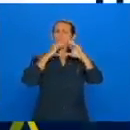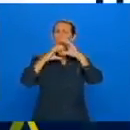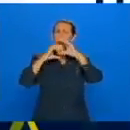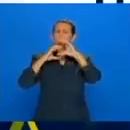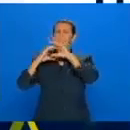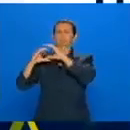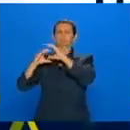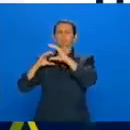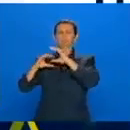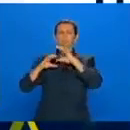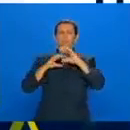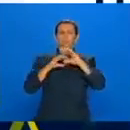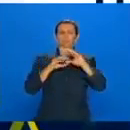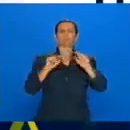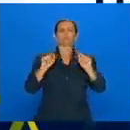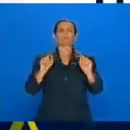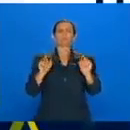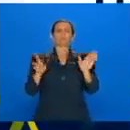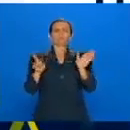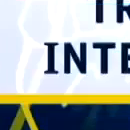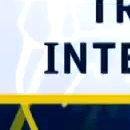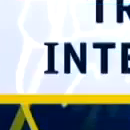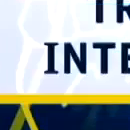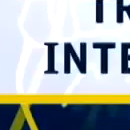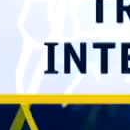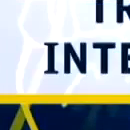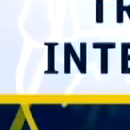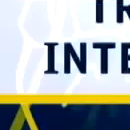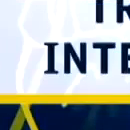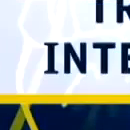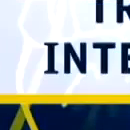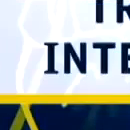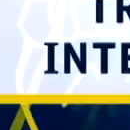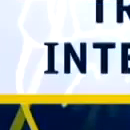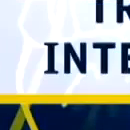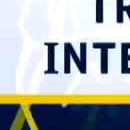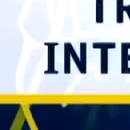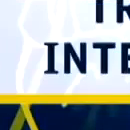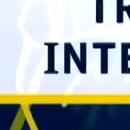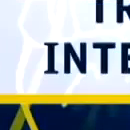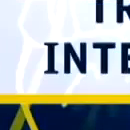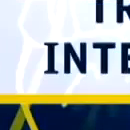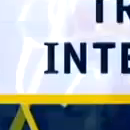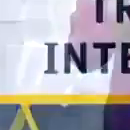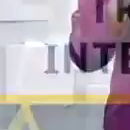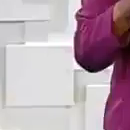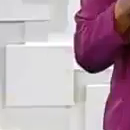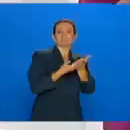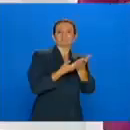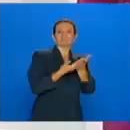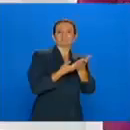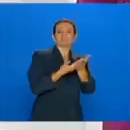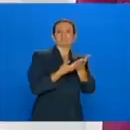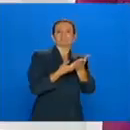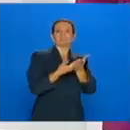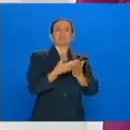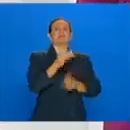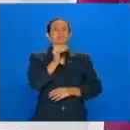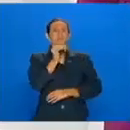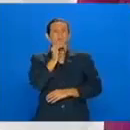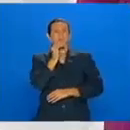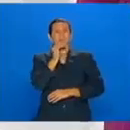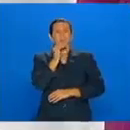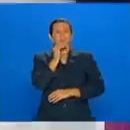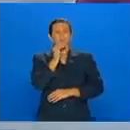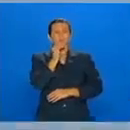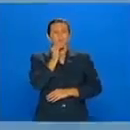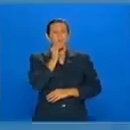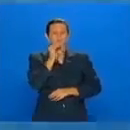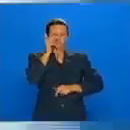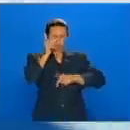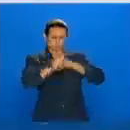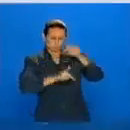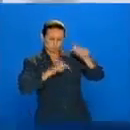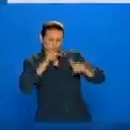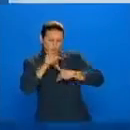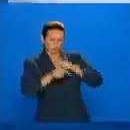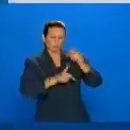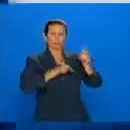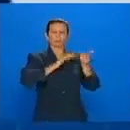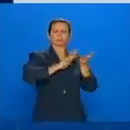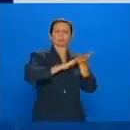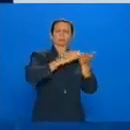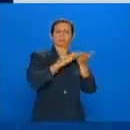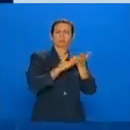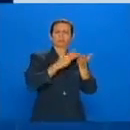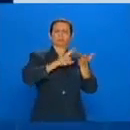implicações da modalidade de língua na tradução e interpretação. Se o ato tradutório em si, de língua